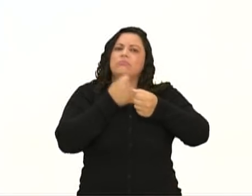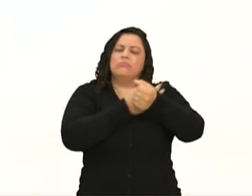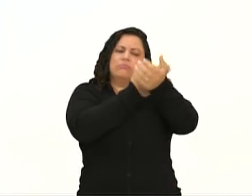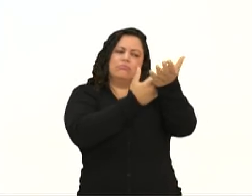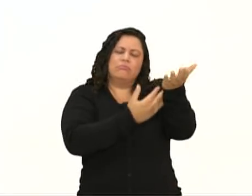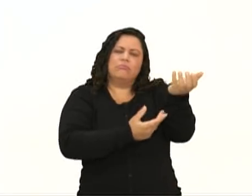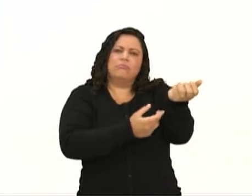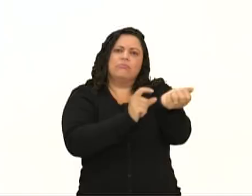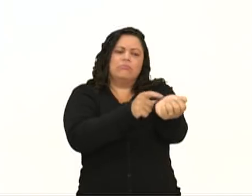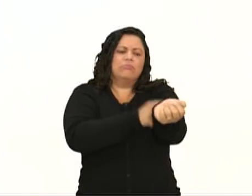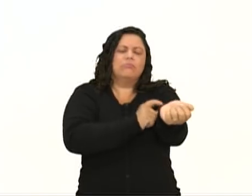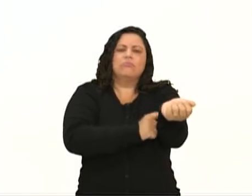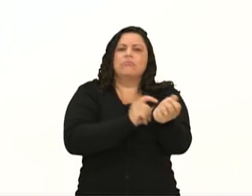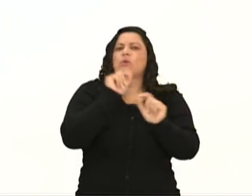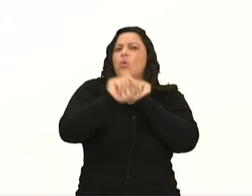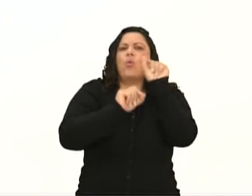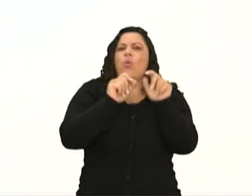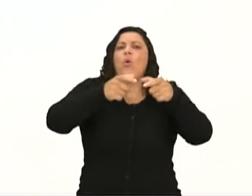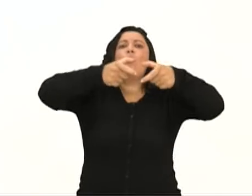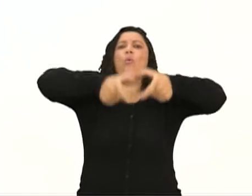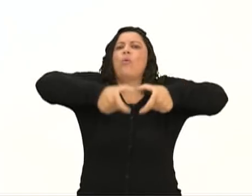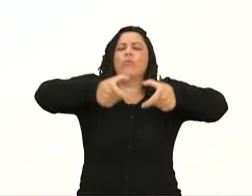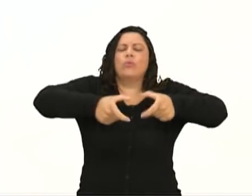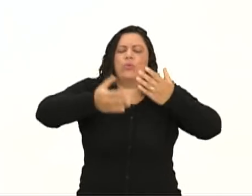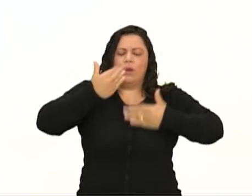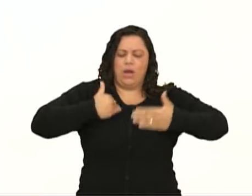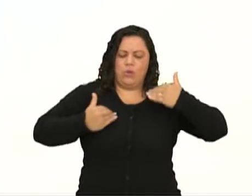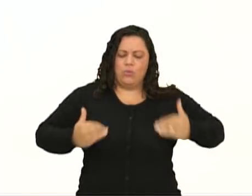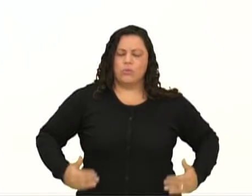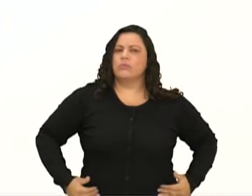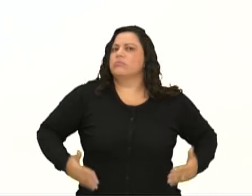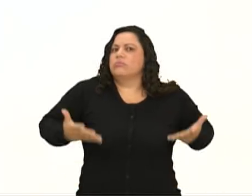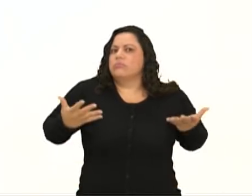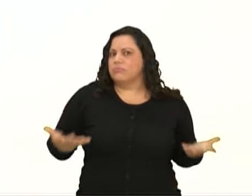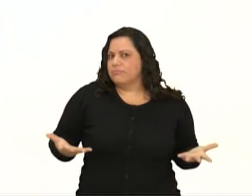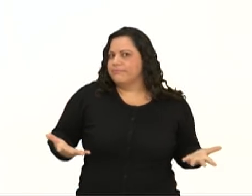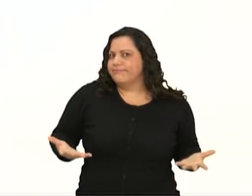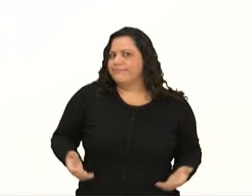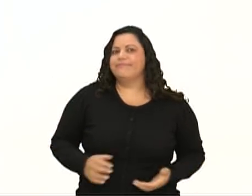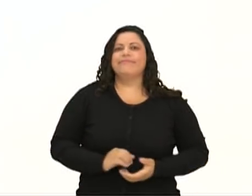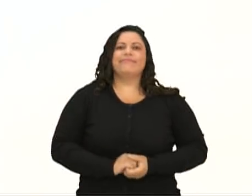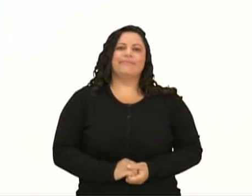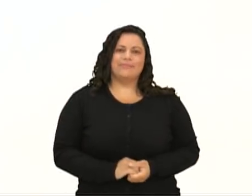nosso corpo? Responde aí, eu já volto para a gente corrigir.